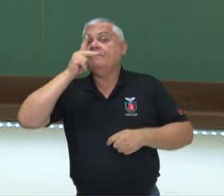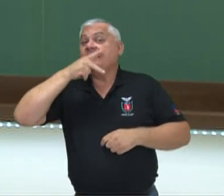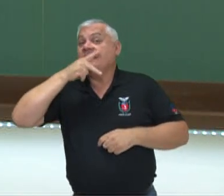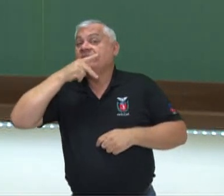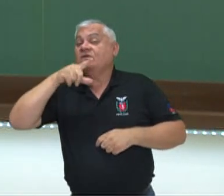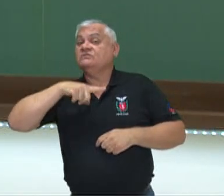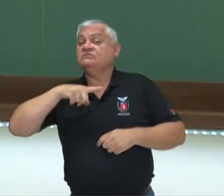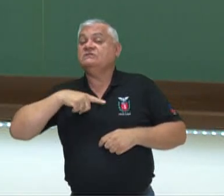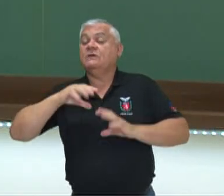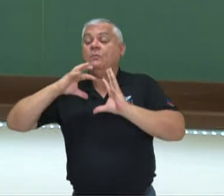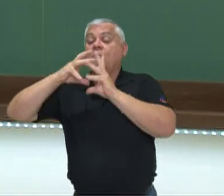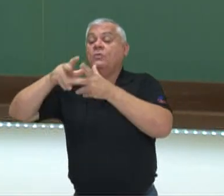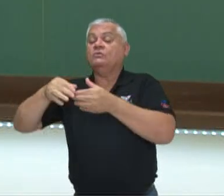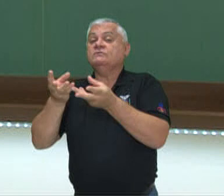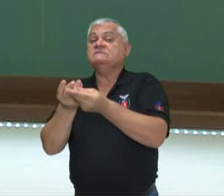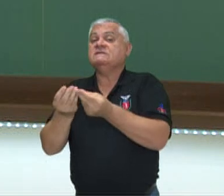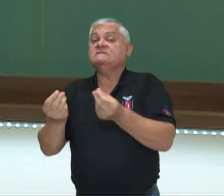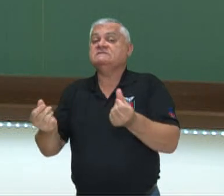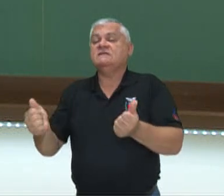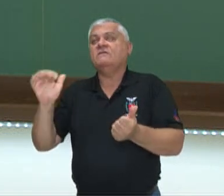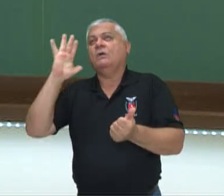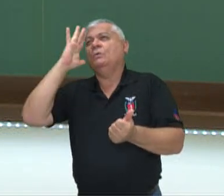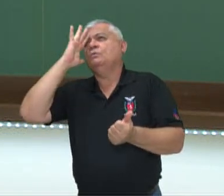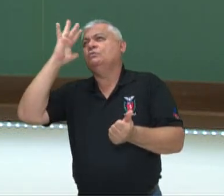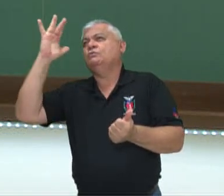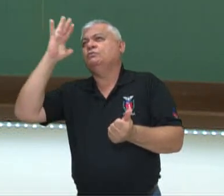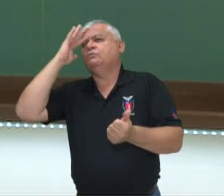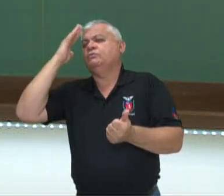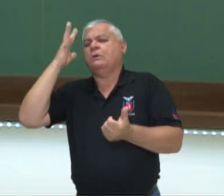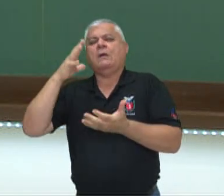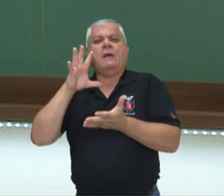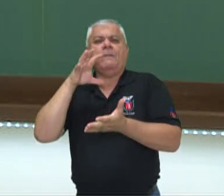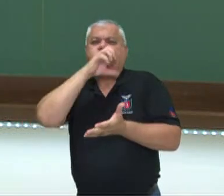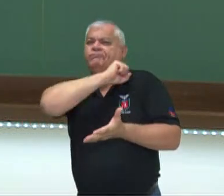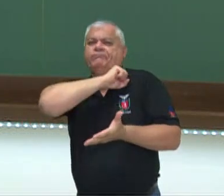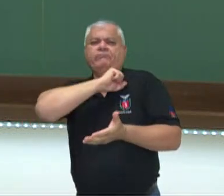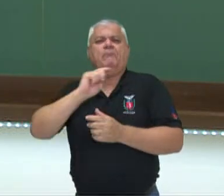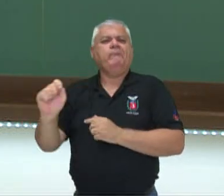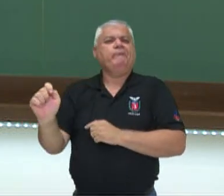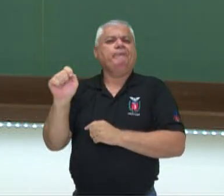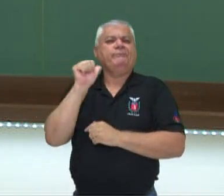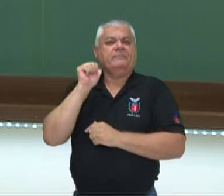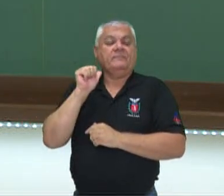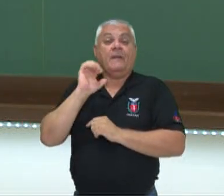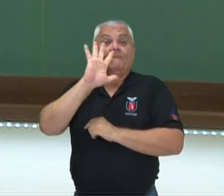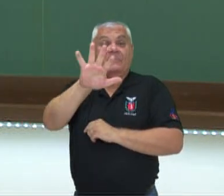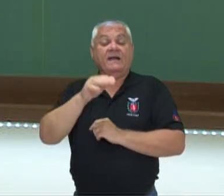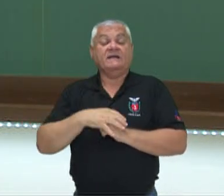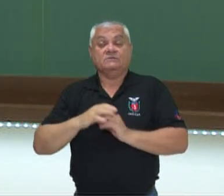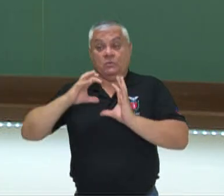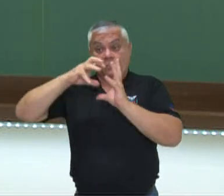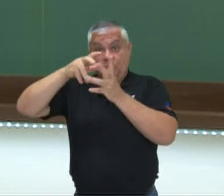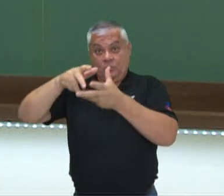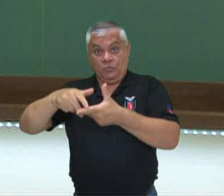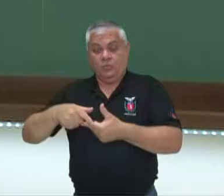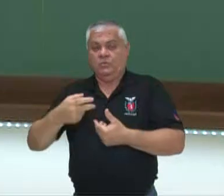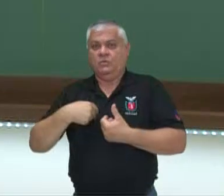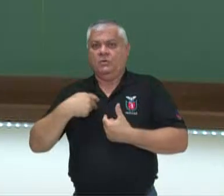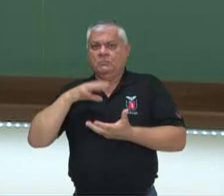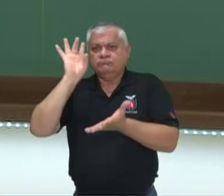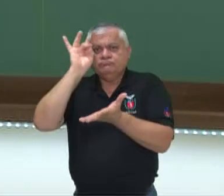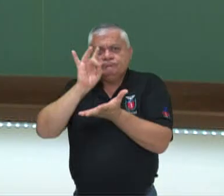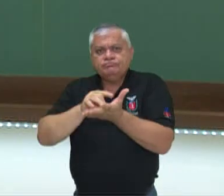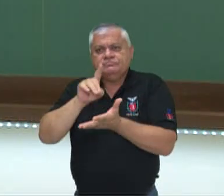mundo sensível é ilusório, passageiro, enganoso. Já o mundo inteligível é o